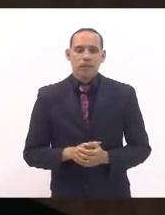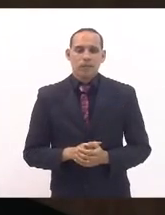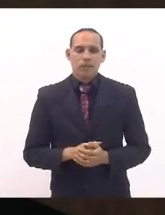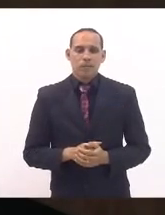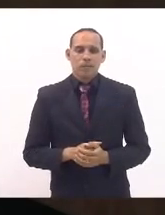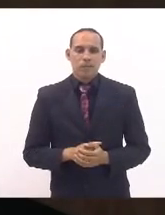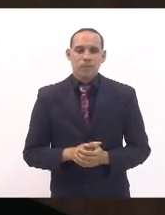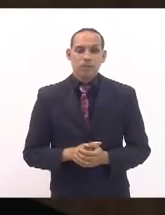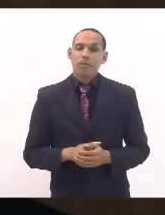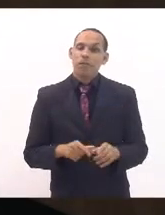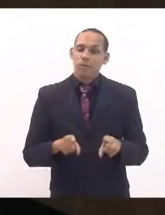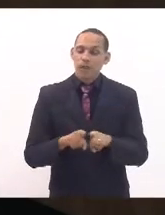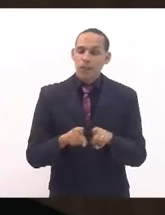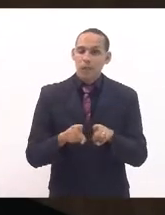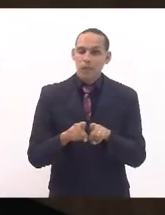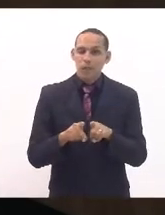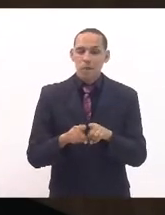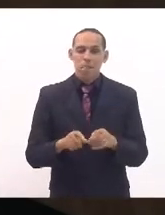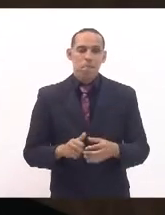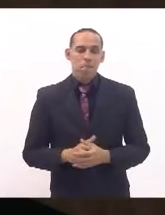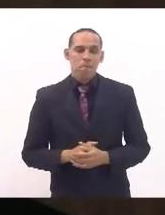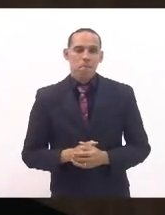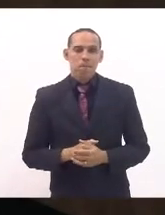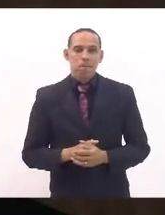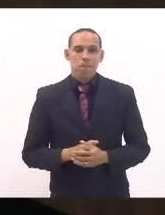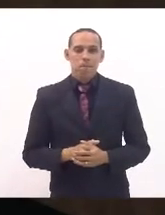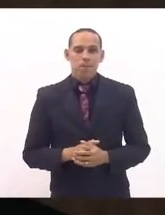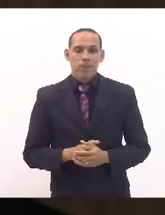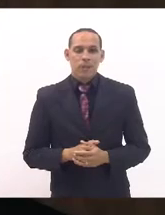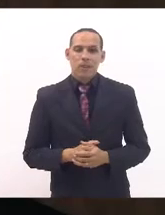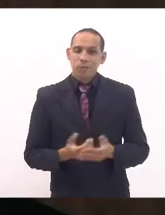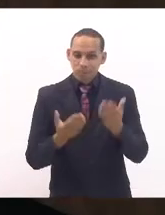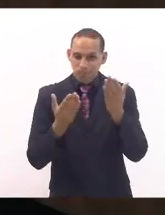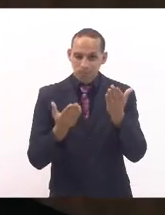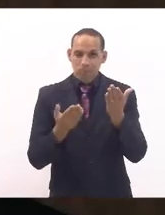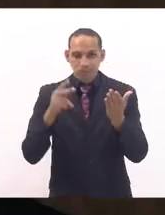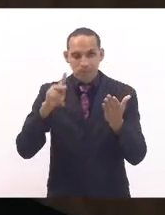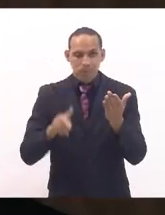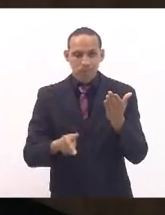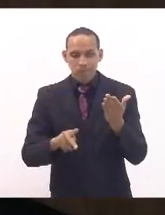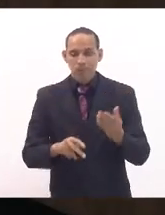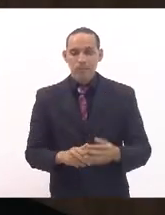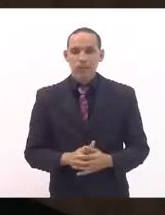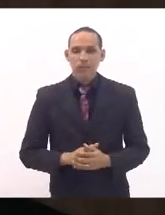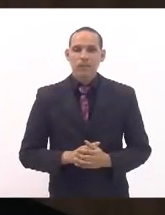e indiretamente a Vossa Excelência.